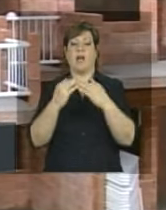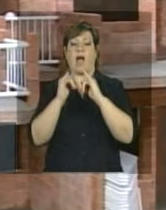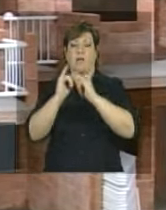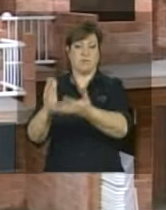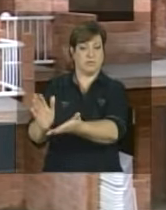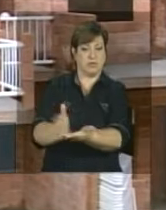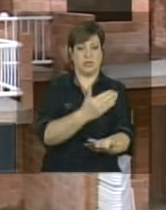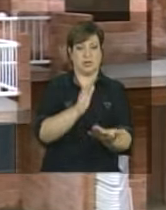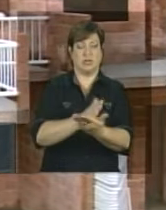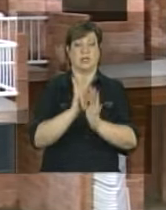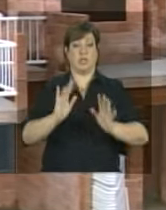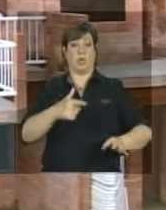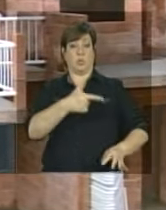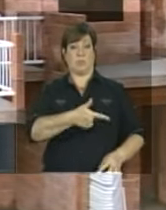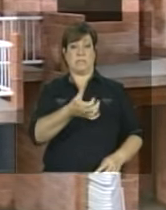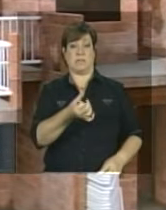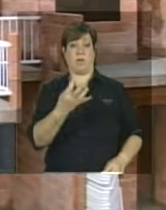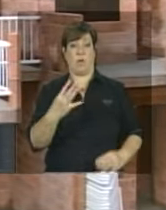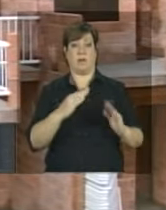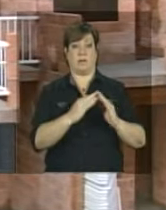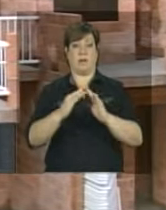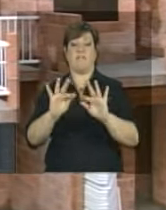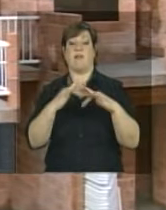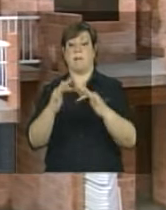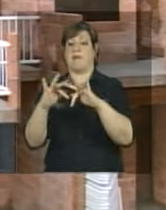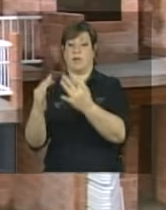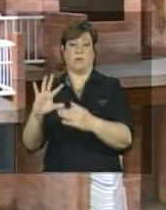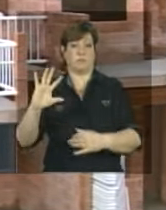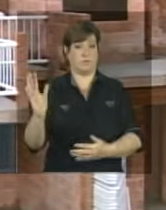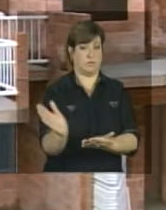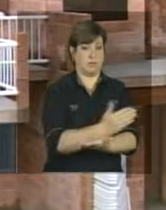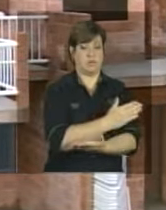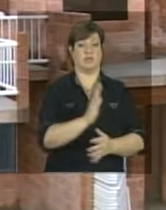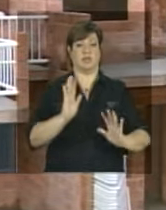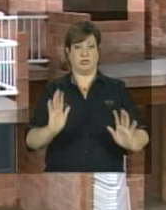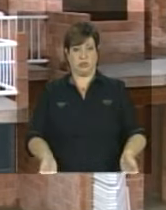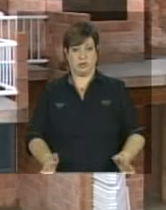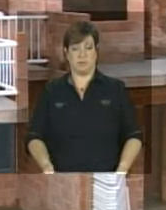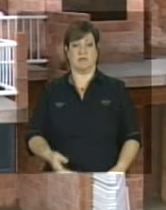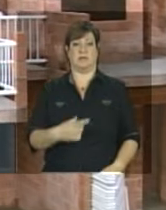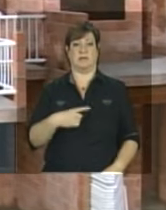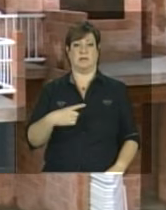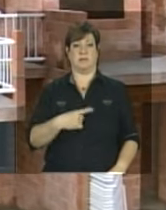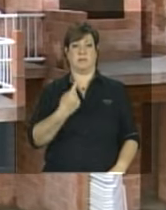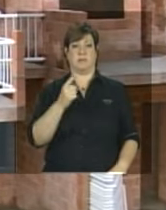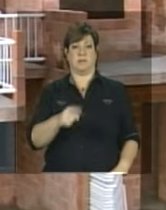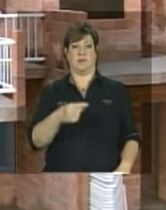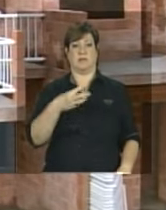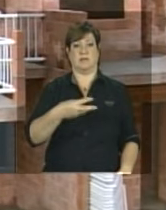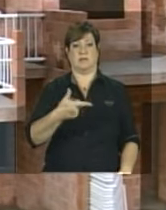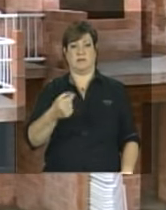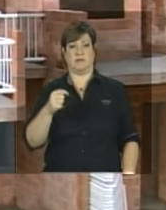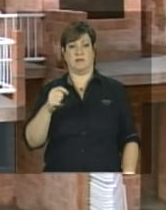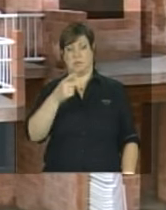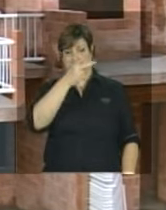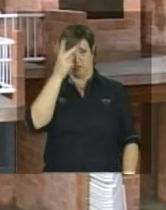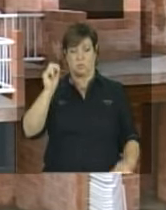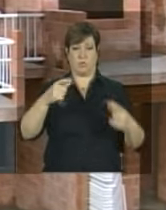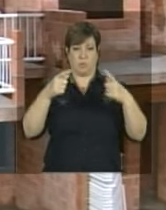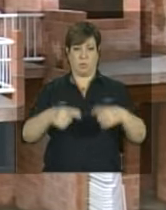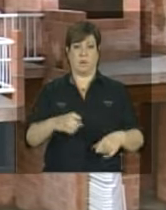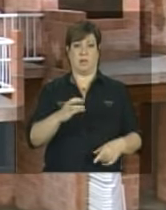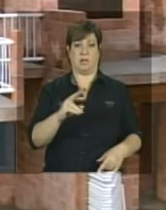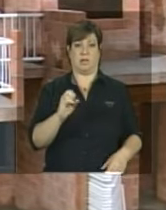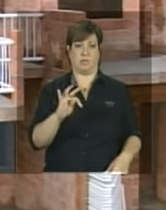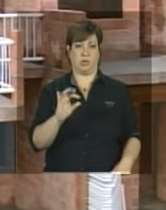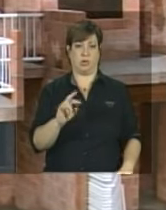removidas 264 famílias, cerca de 1.320 pessoas, da área de risco do Cristo Redentor,